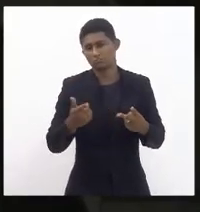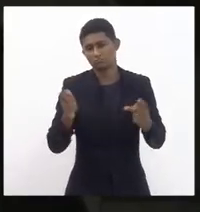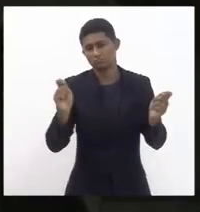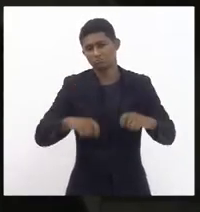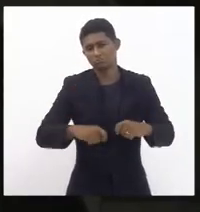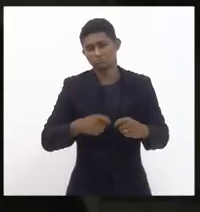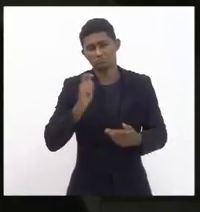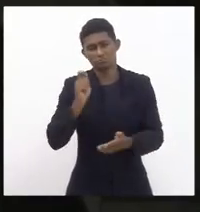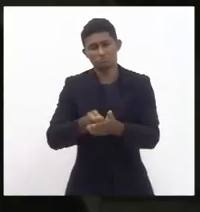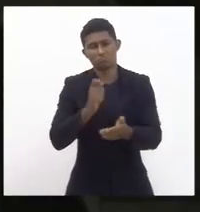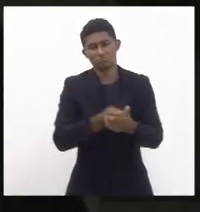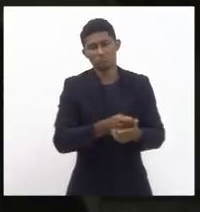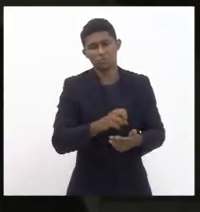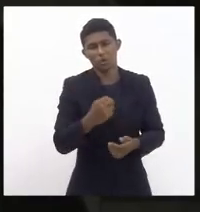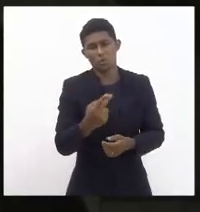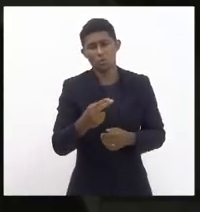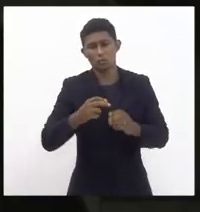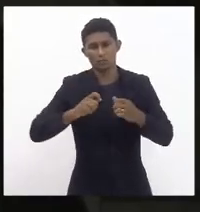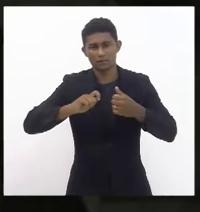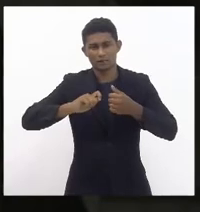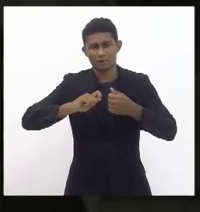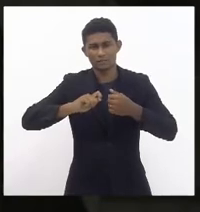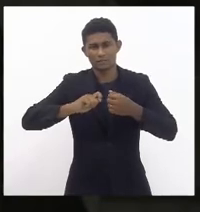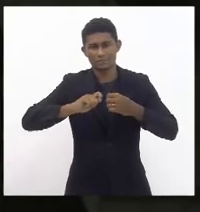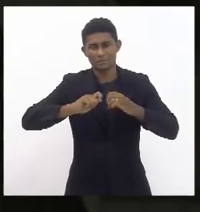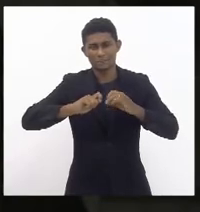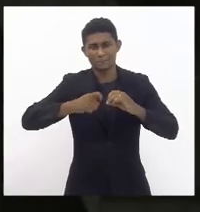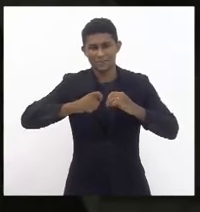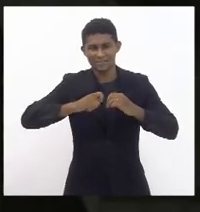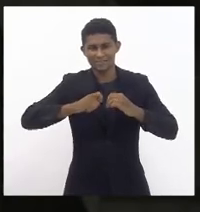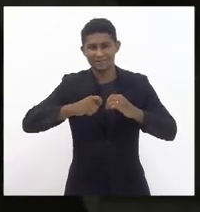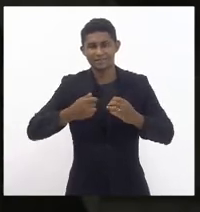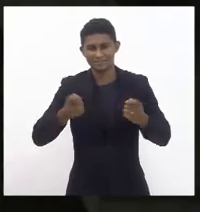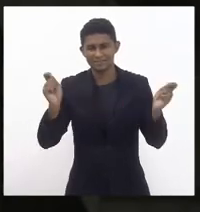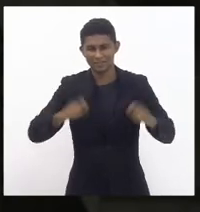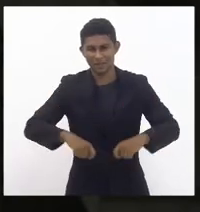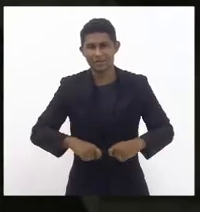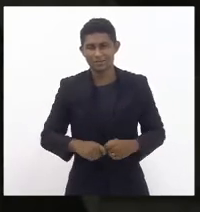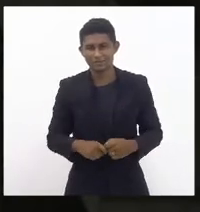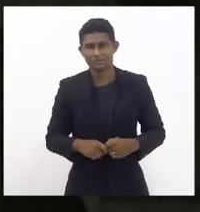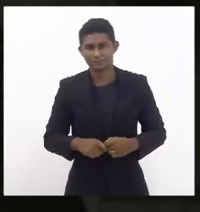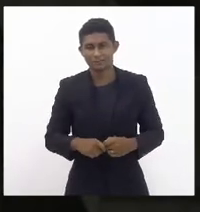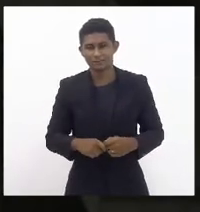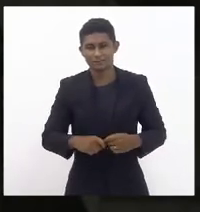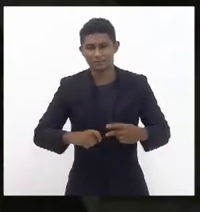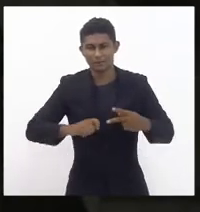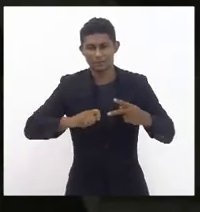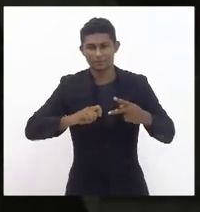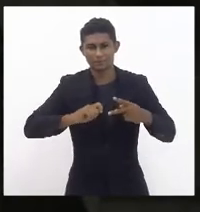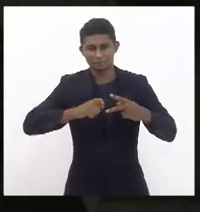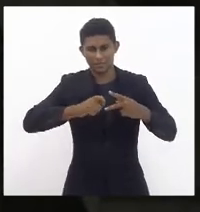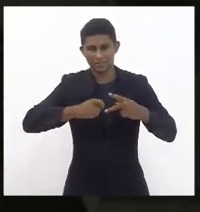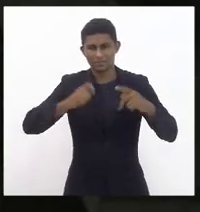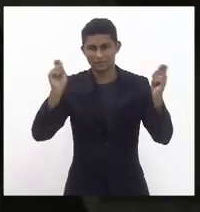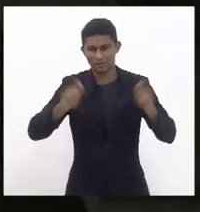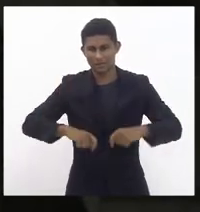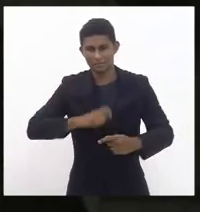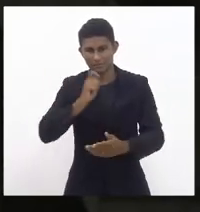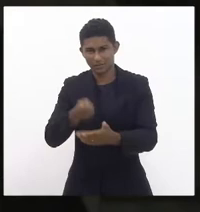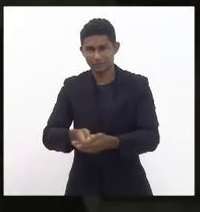crédito ou até com Pixie a levanta e diz que tem agora saiu